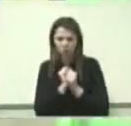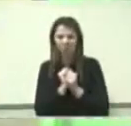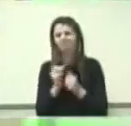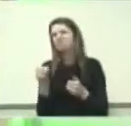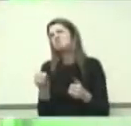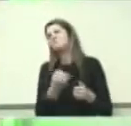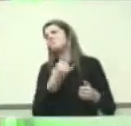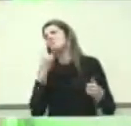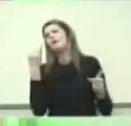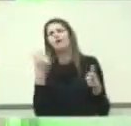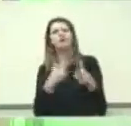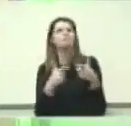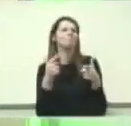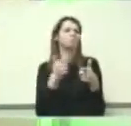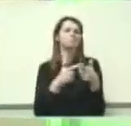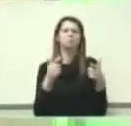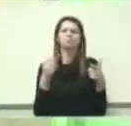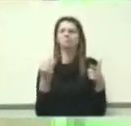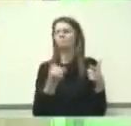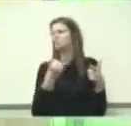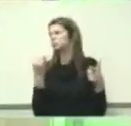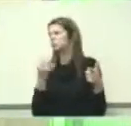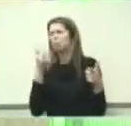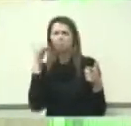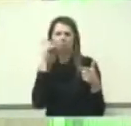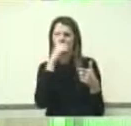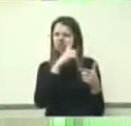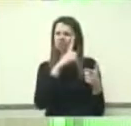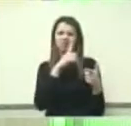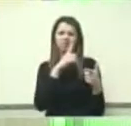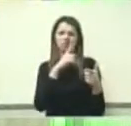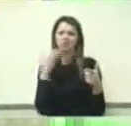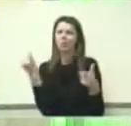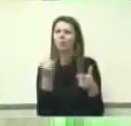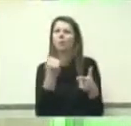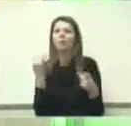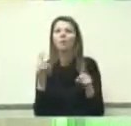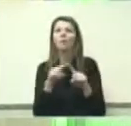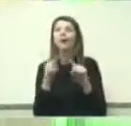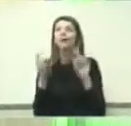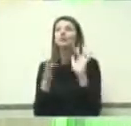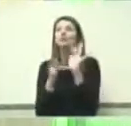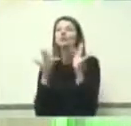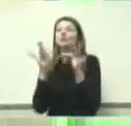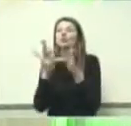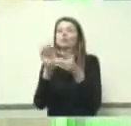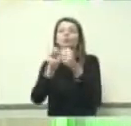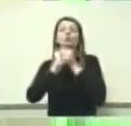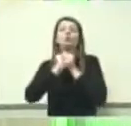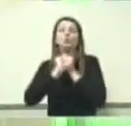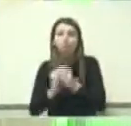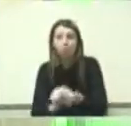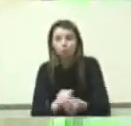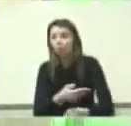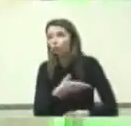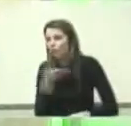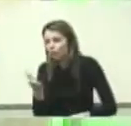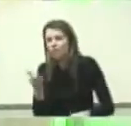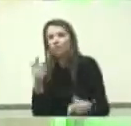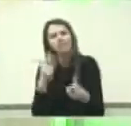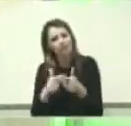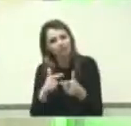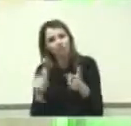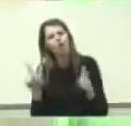a tempestade que você possa estar passando ou possa passar mas ele vai estar com você na tempestade